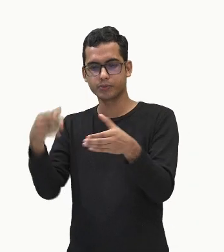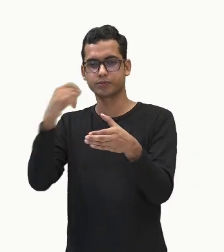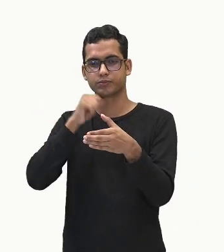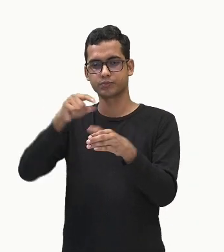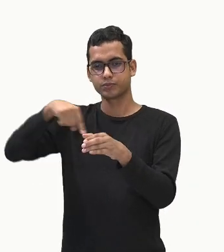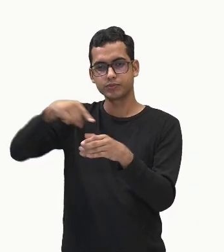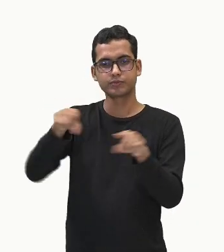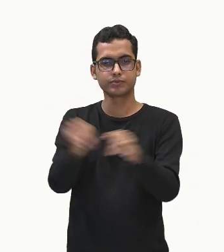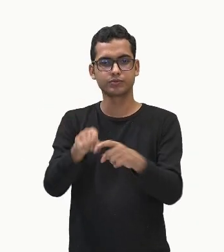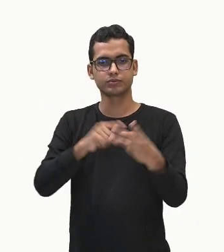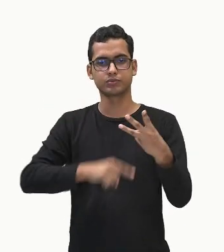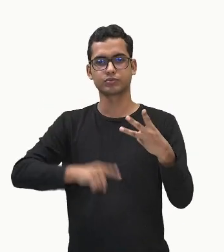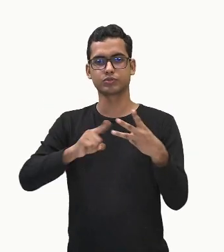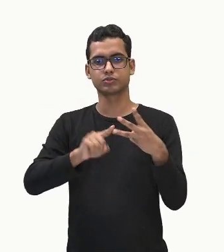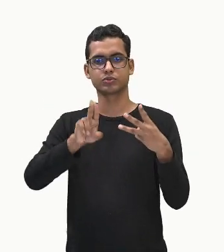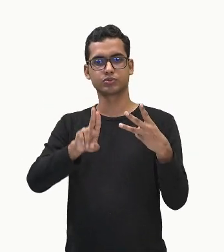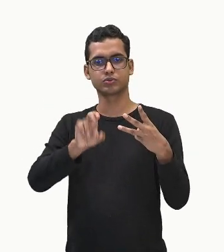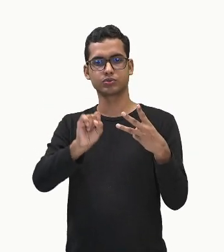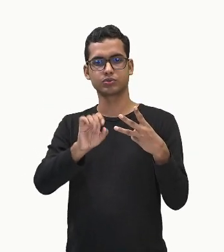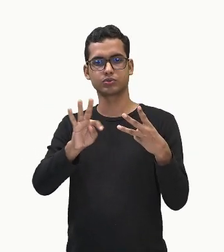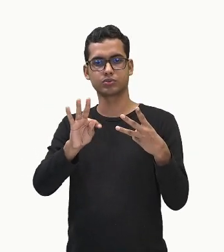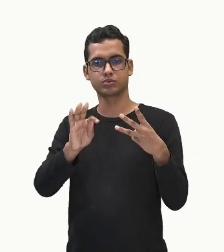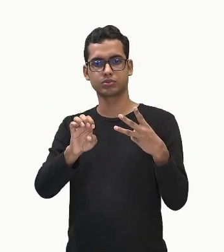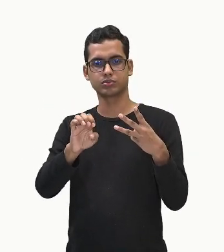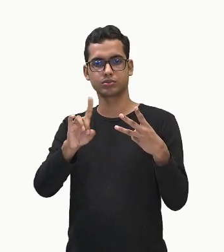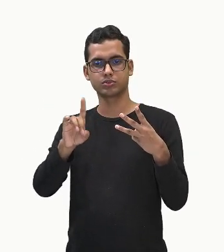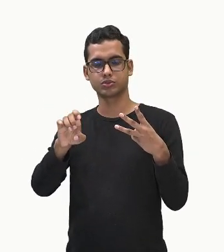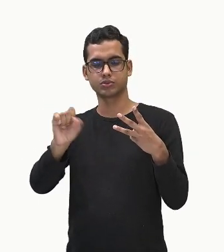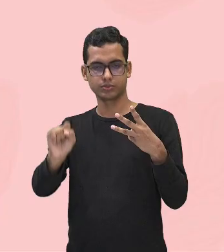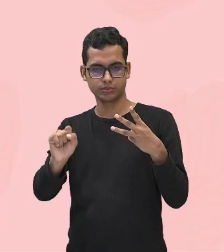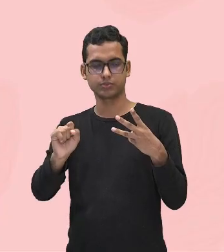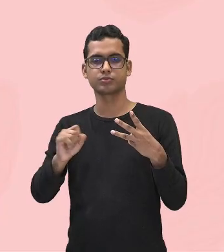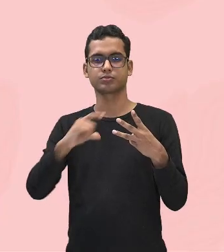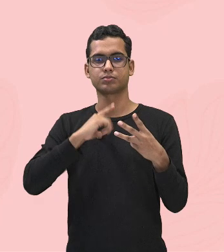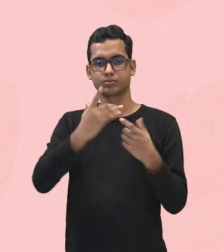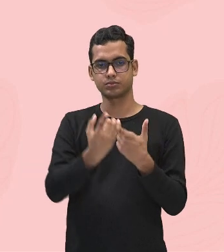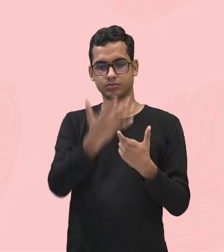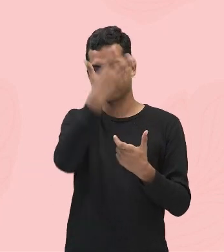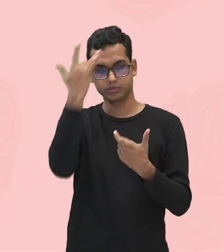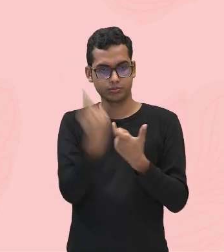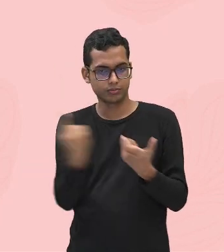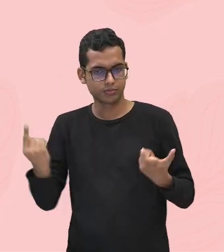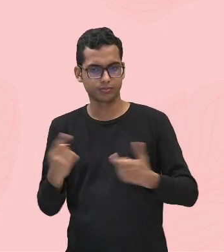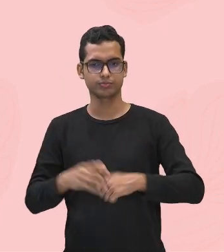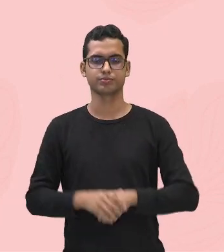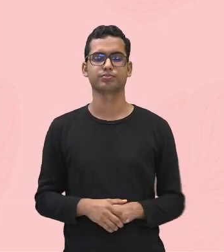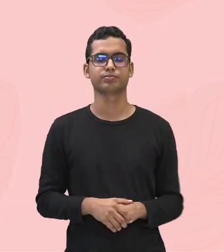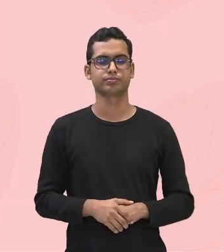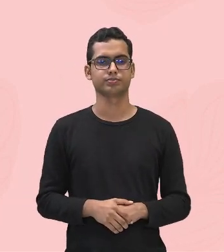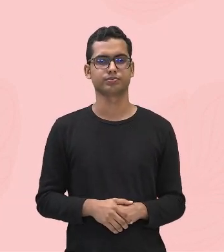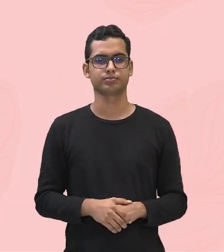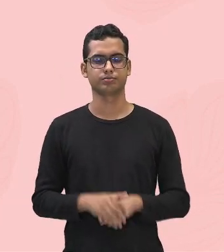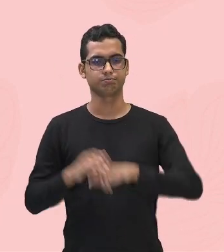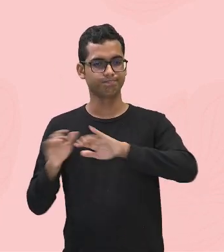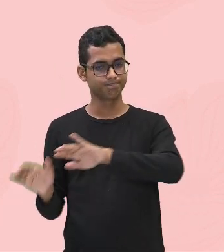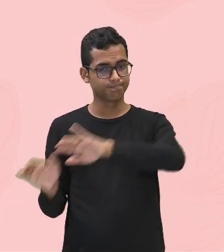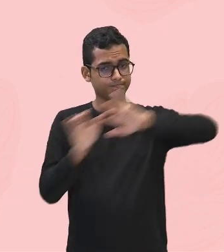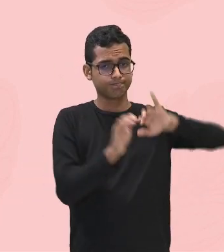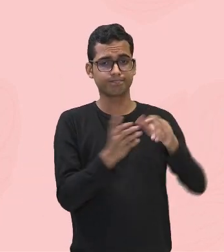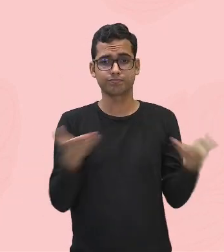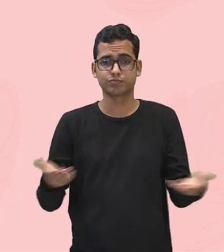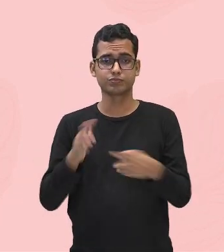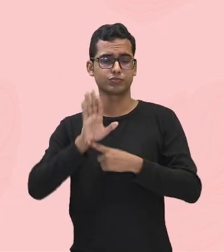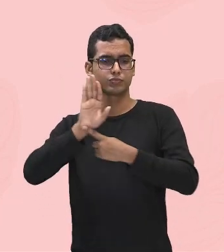nossos pronomes pessoais, as pessoas do verbo. E aqui, eles estão postos de